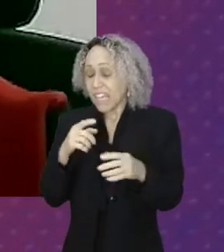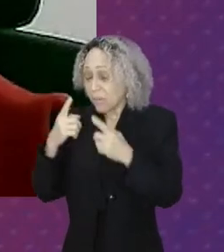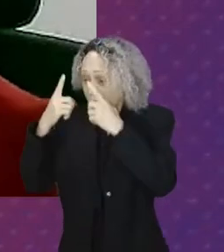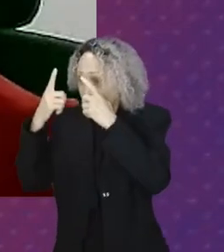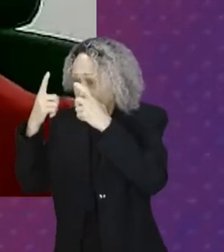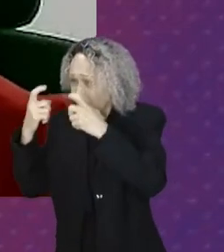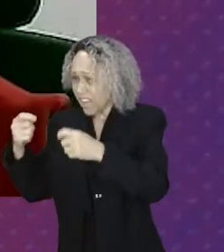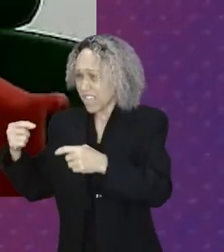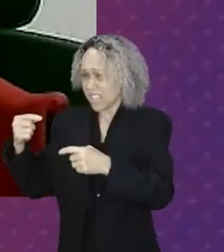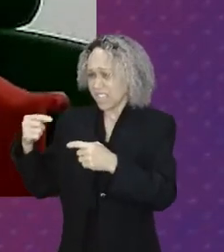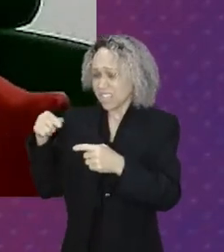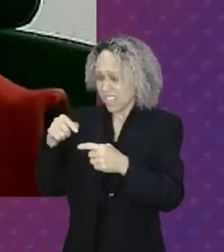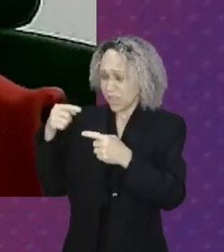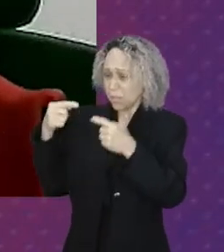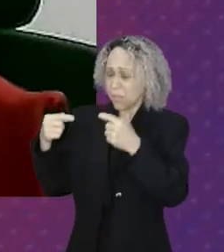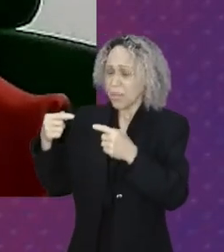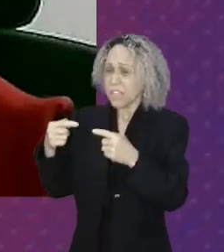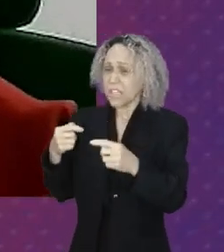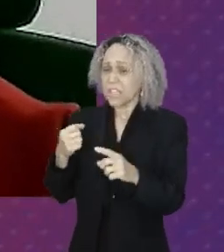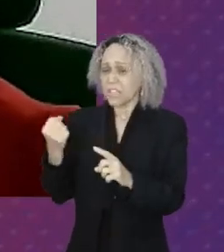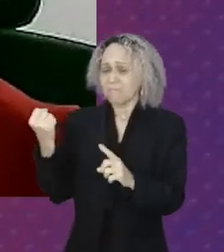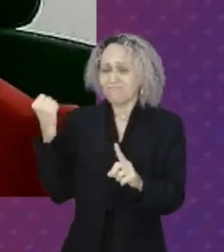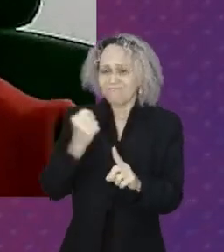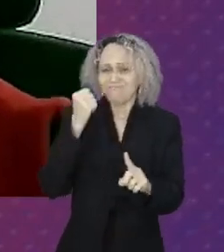ainda com as consequências